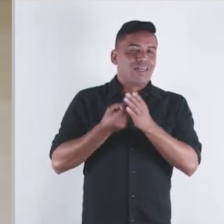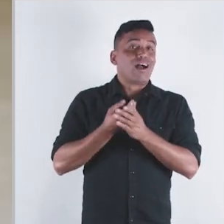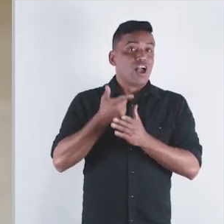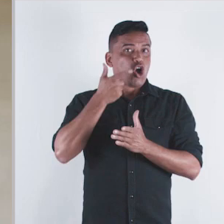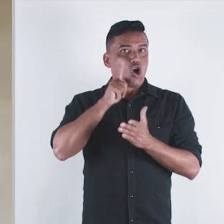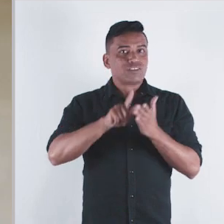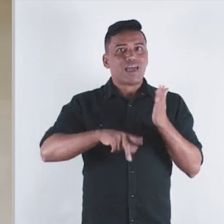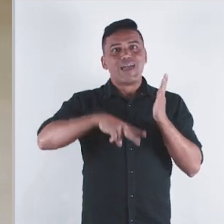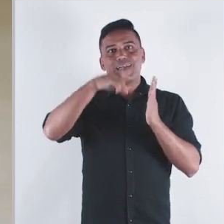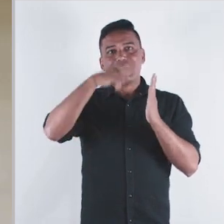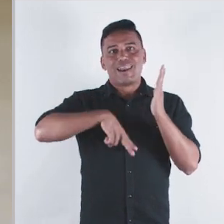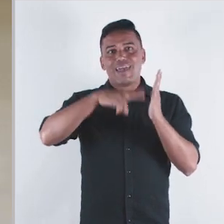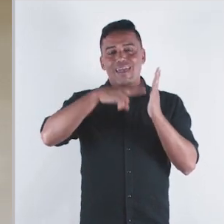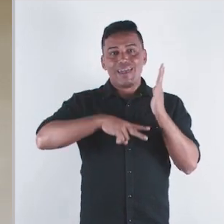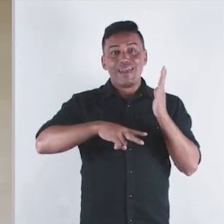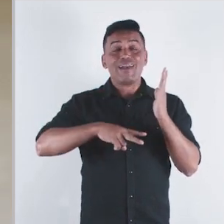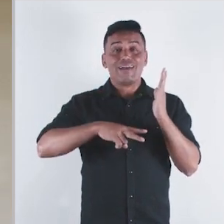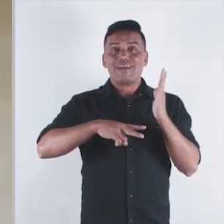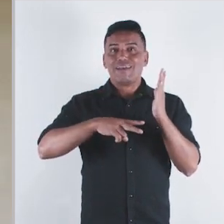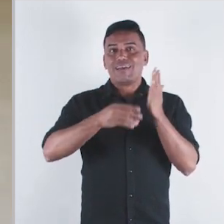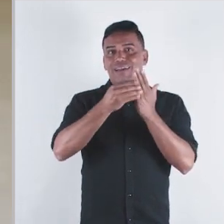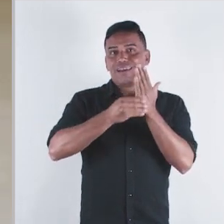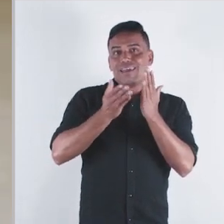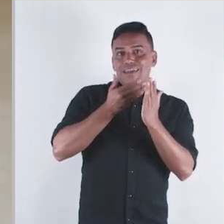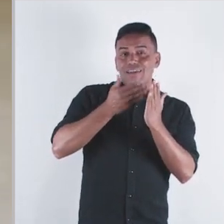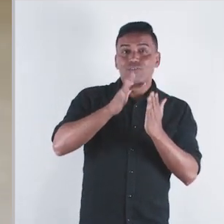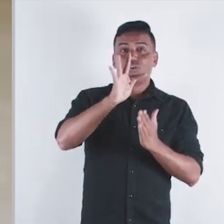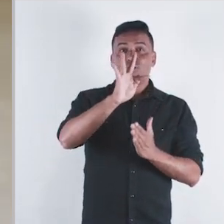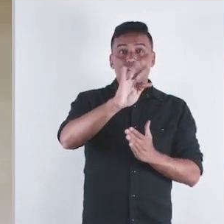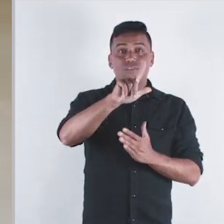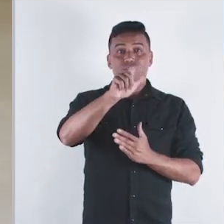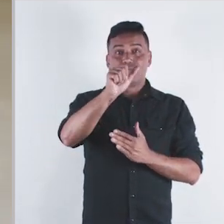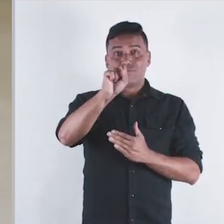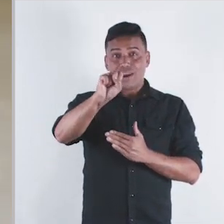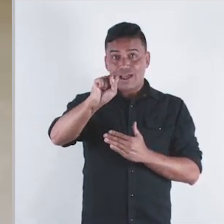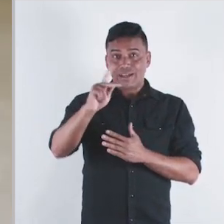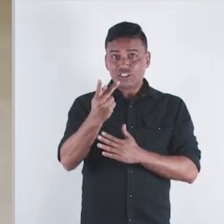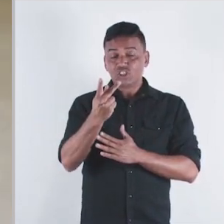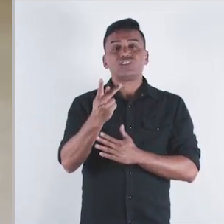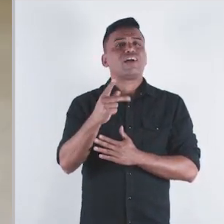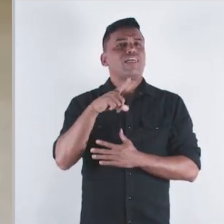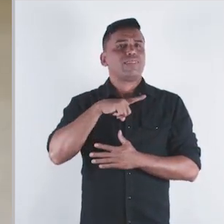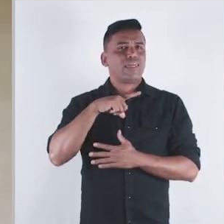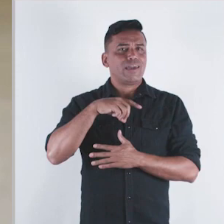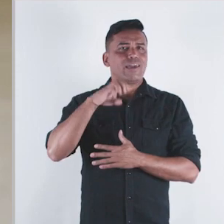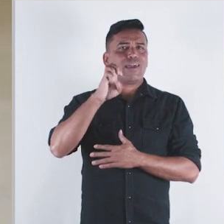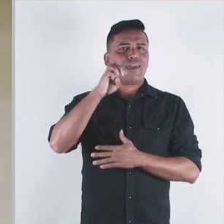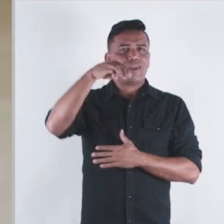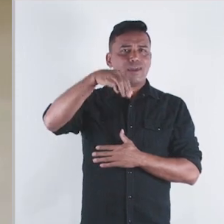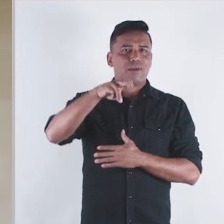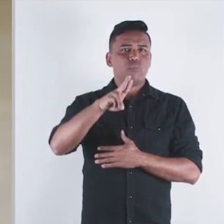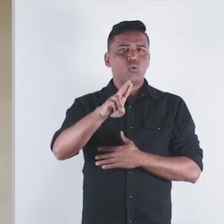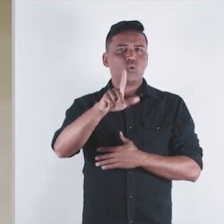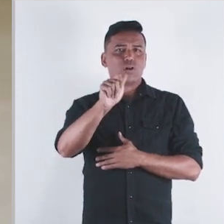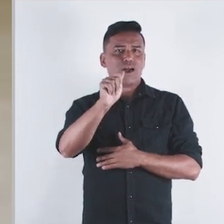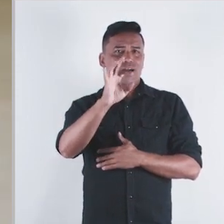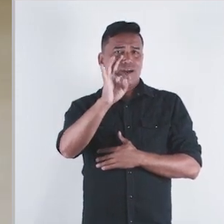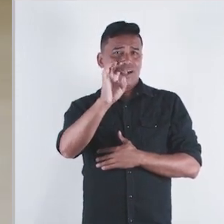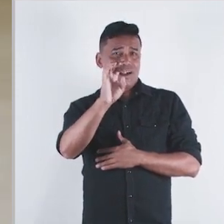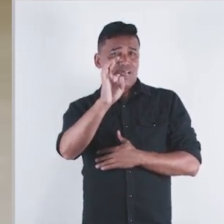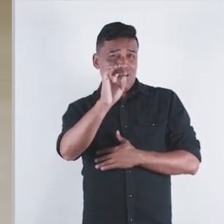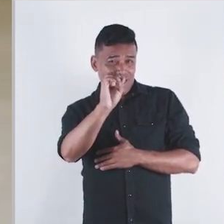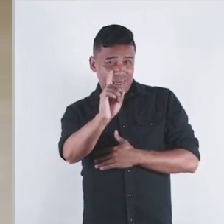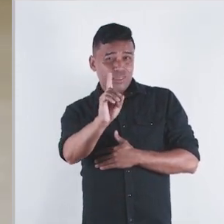as obras em Flash para alguns computadores. A gente tem emuladores que estão dando bons resultados,